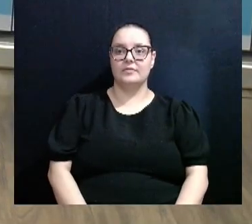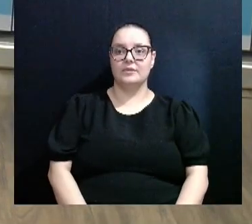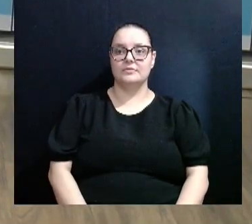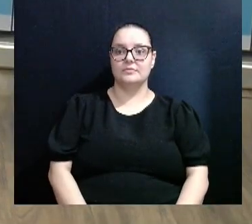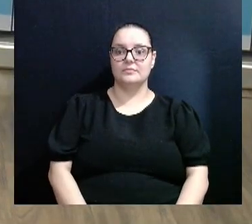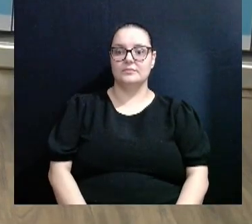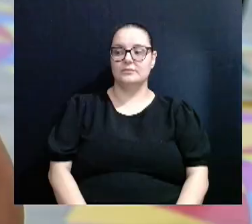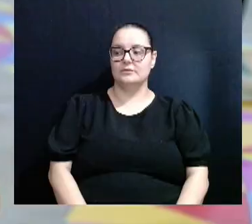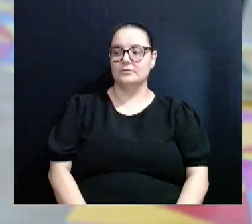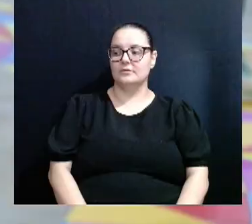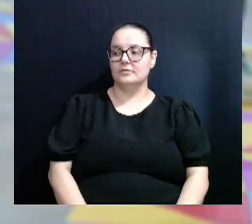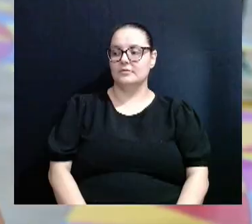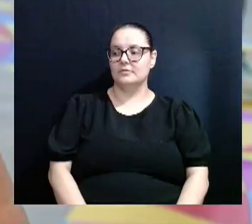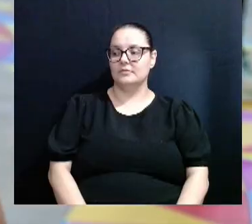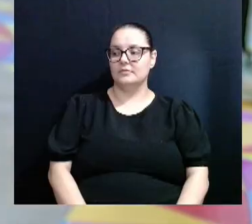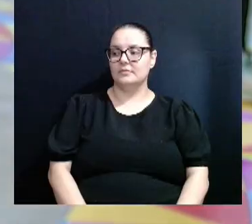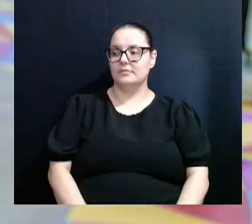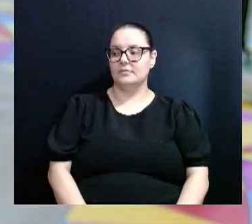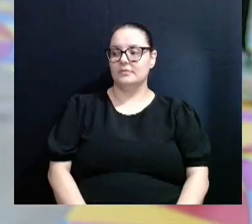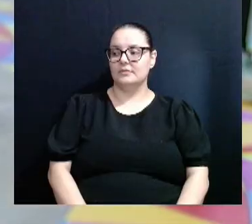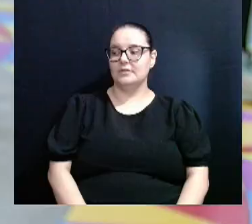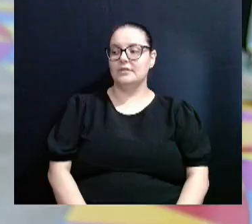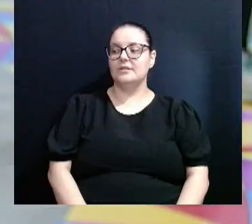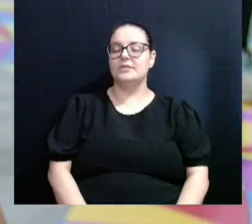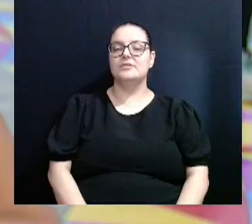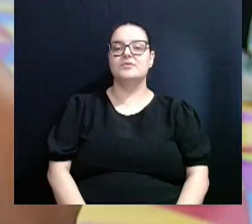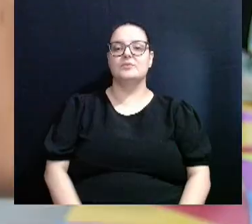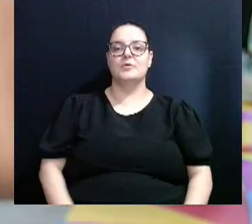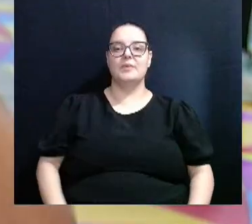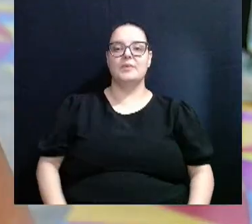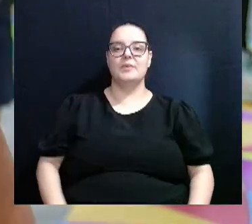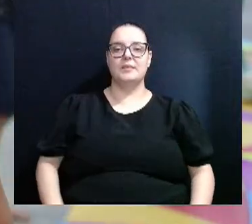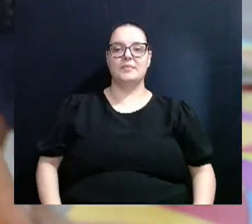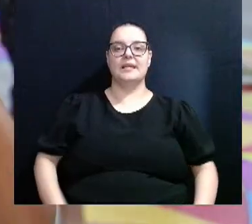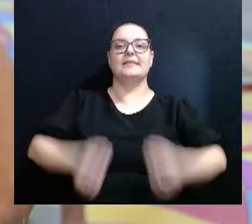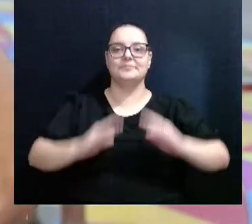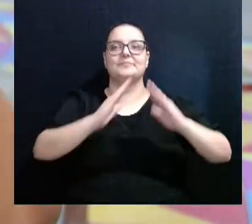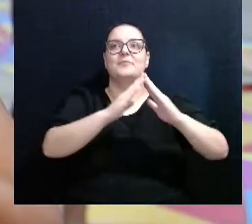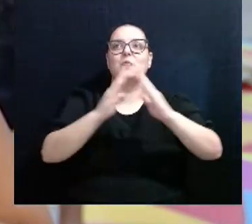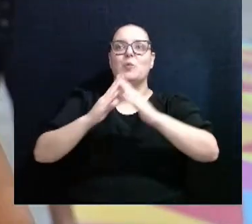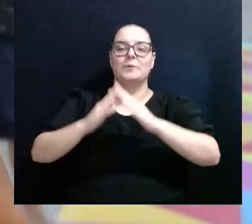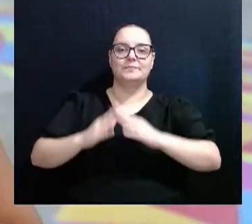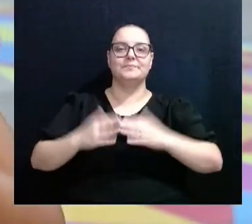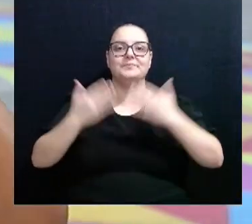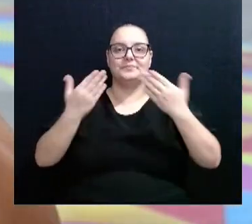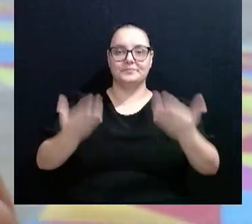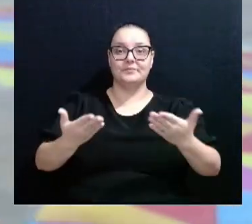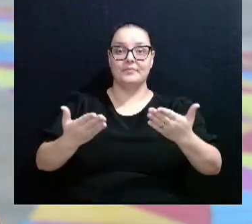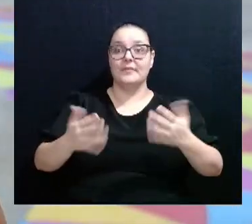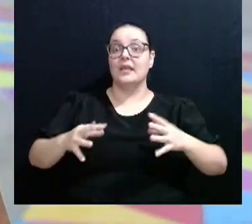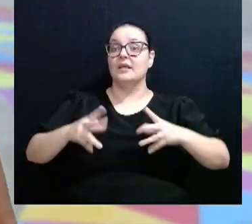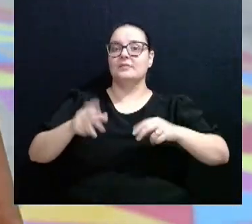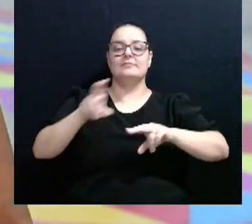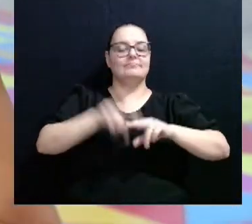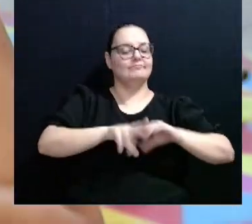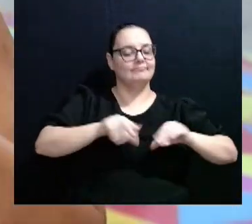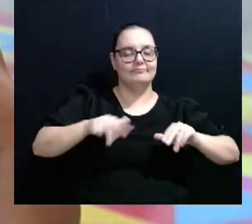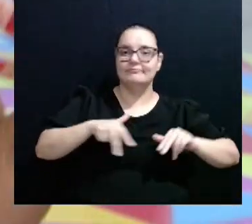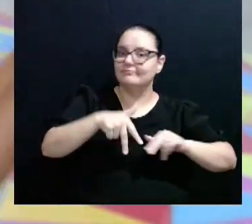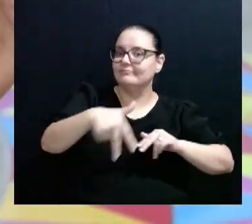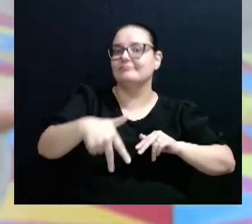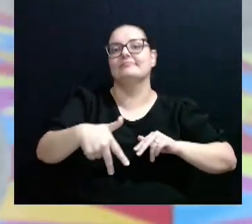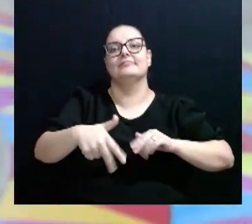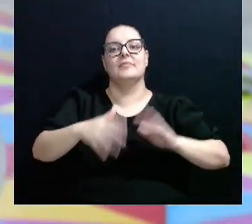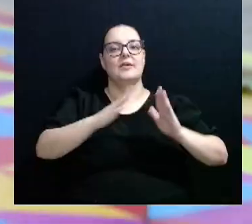Boa tarde, Gabriel. Boa tarde a você de casa. Olha, tem tudo para sair do sofá, para sair de casa